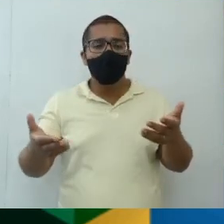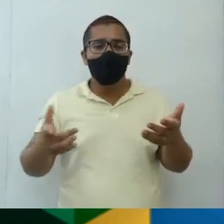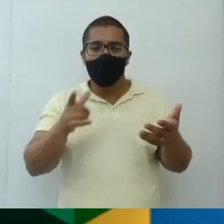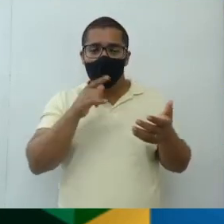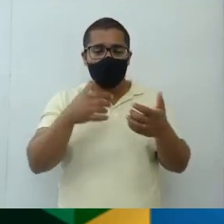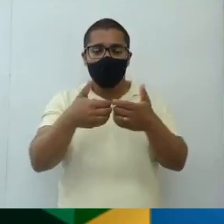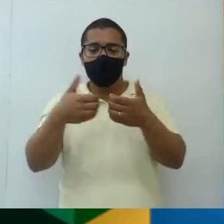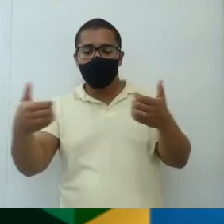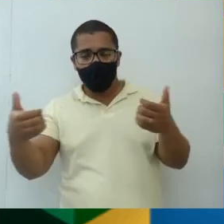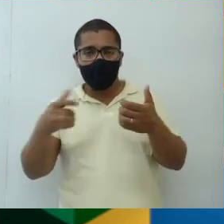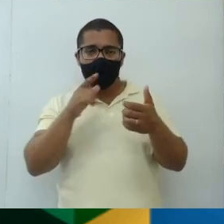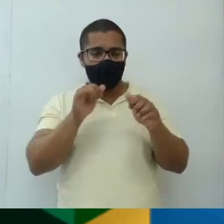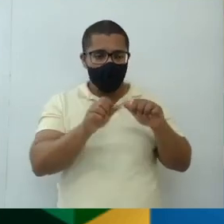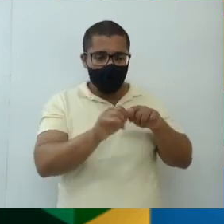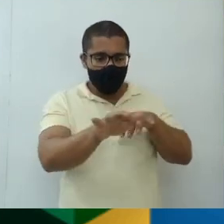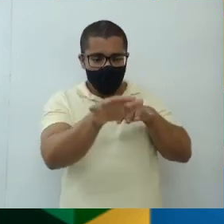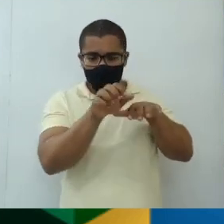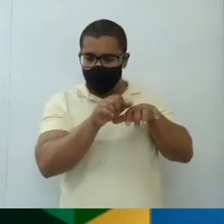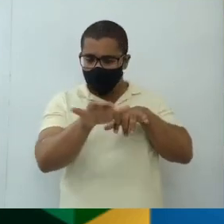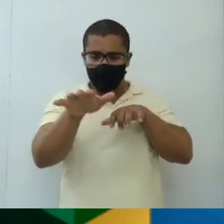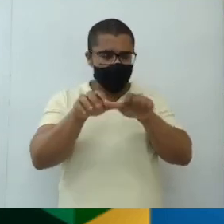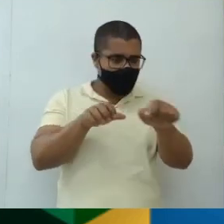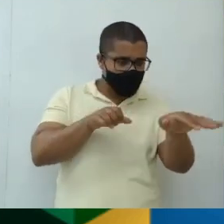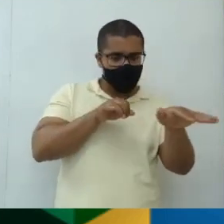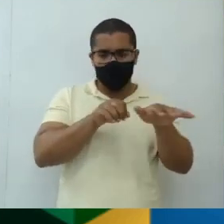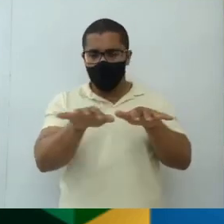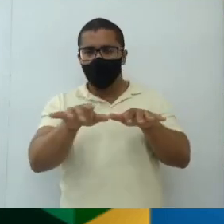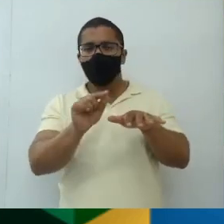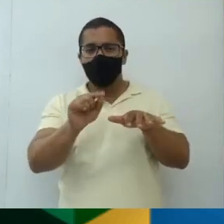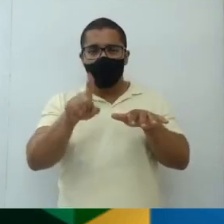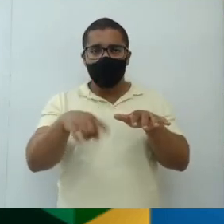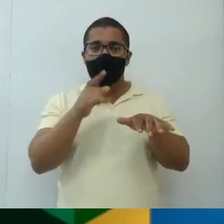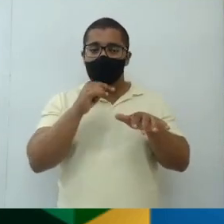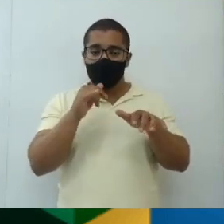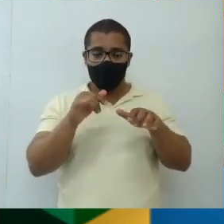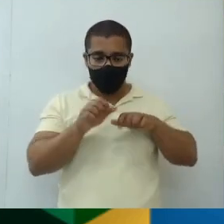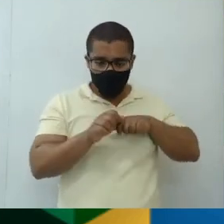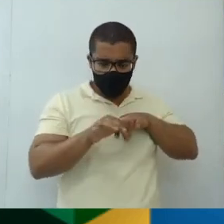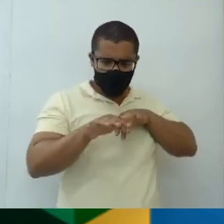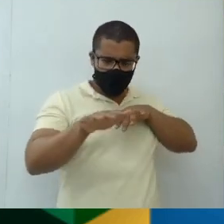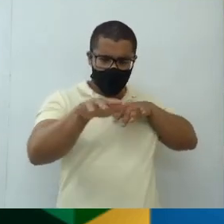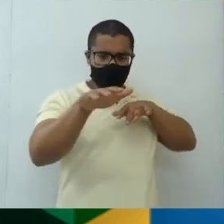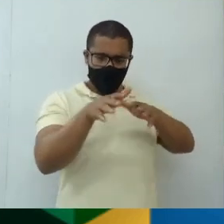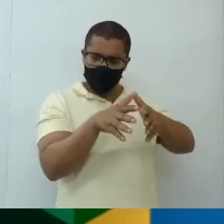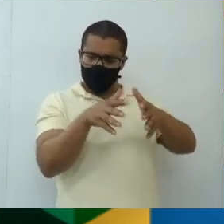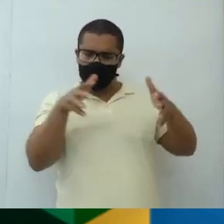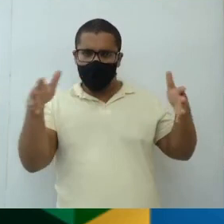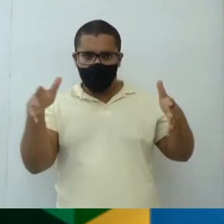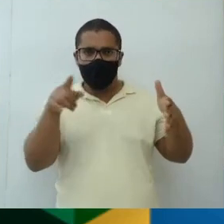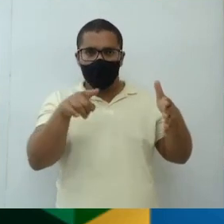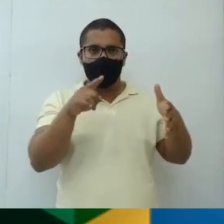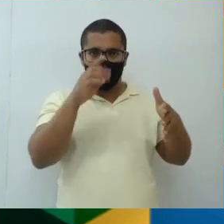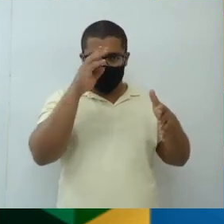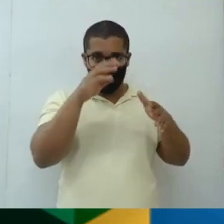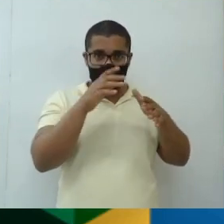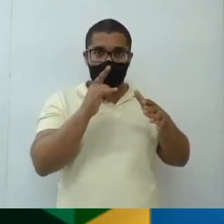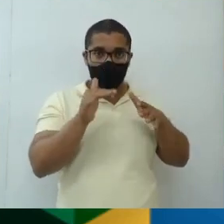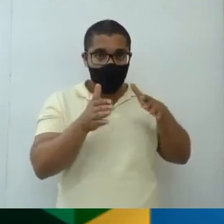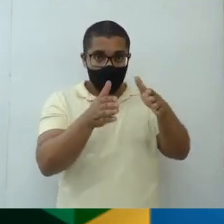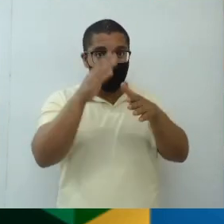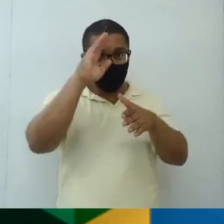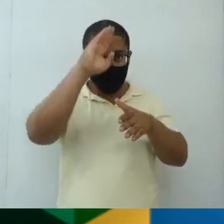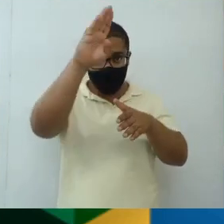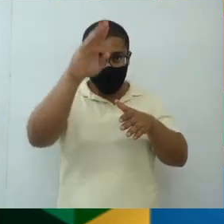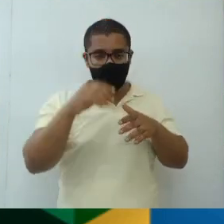é que faz Separar uma bacia hidrográfica da outra A a extensão do Rio o b o limite entre